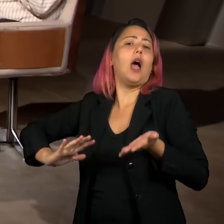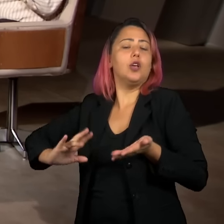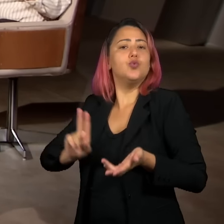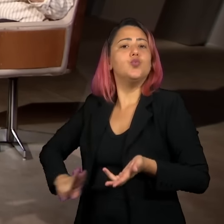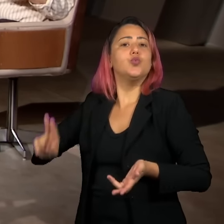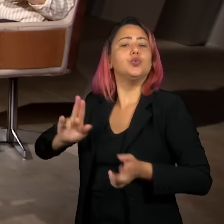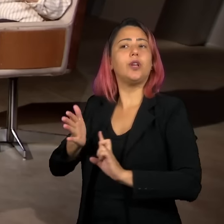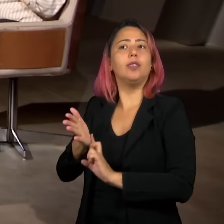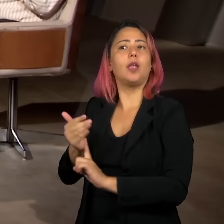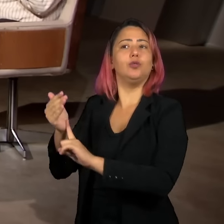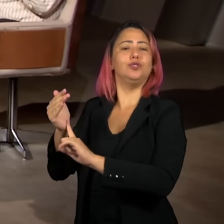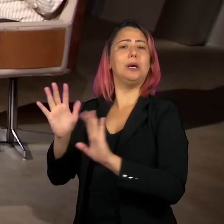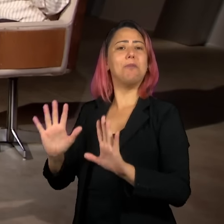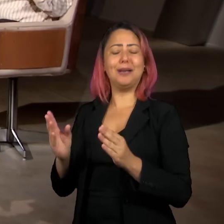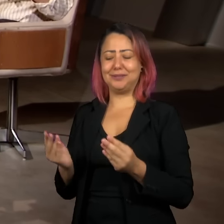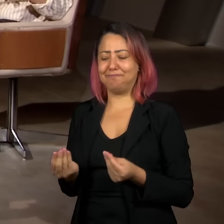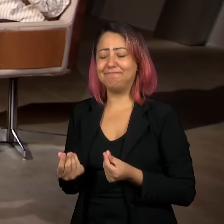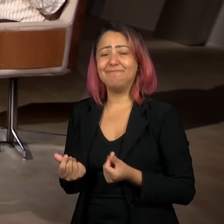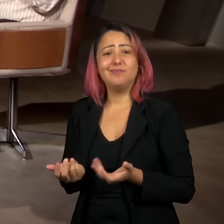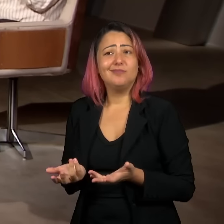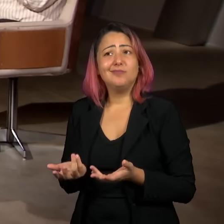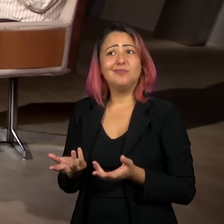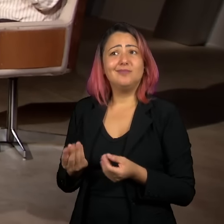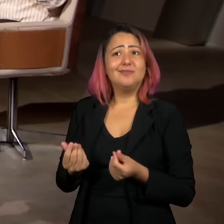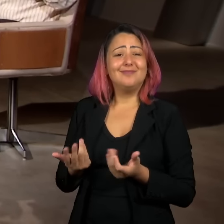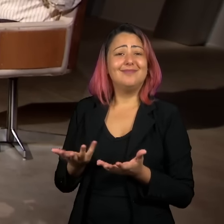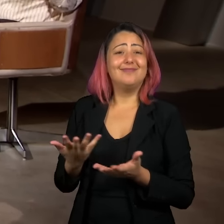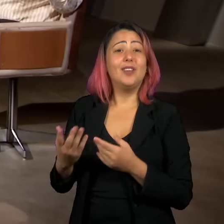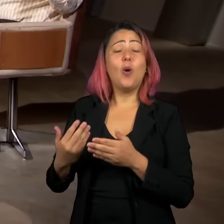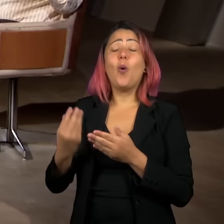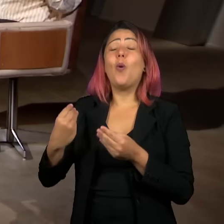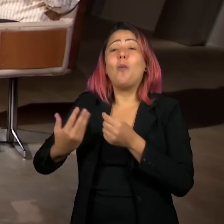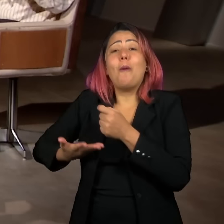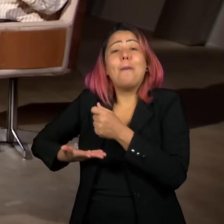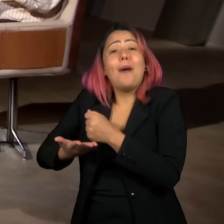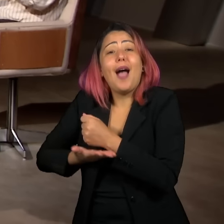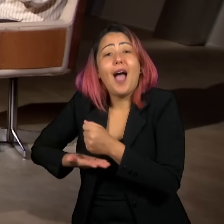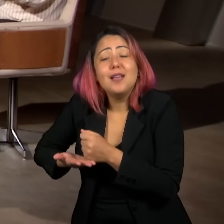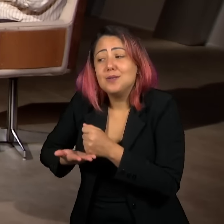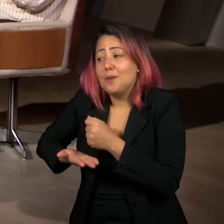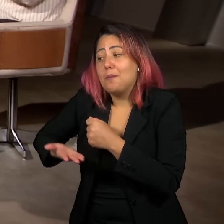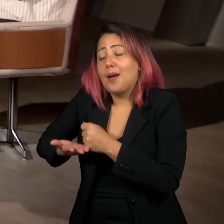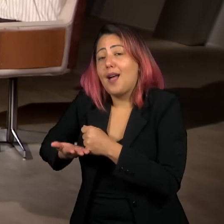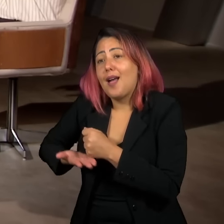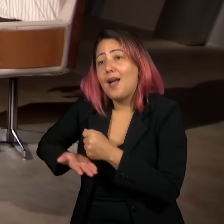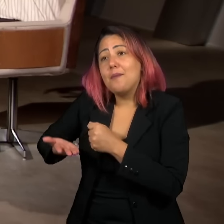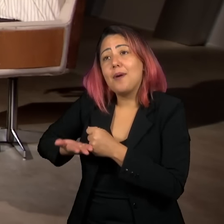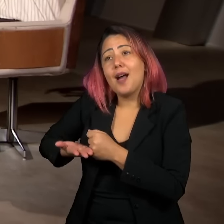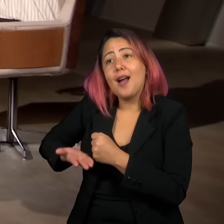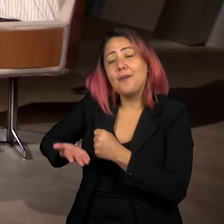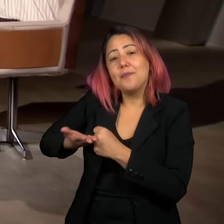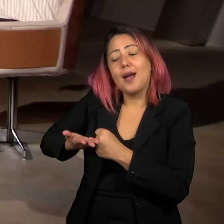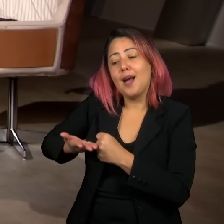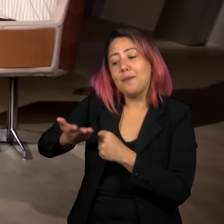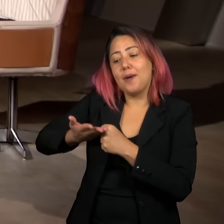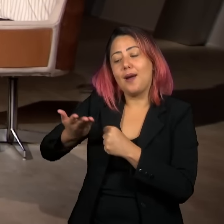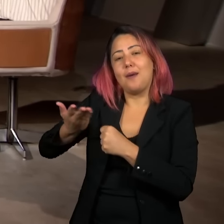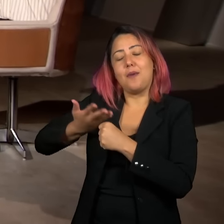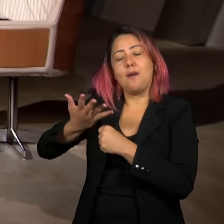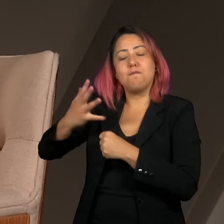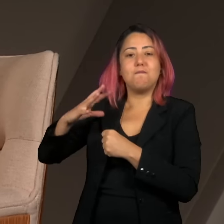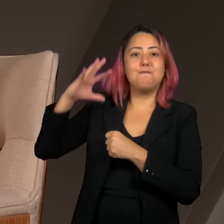assim da onde que isso veio né como é que a pessoa começa lá de baixo mexer com alguma coisa para chegar aqui e